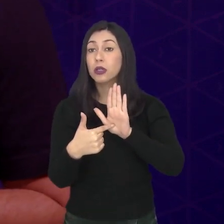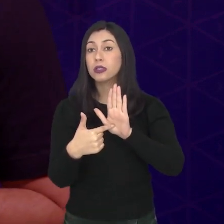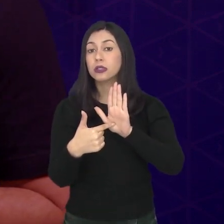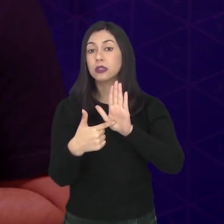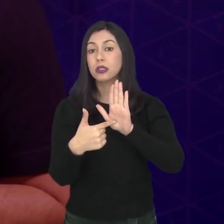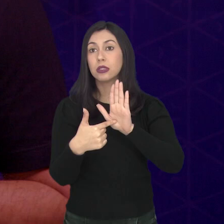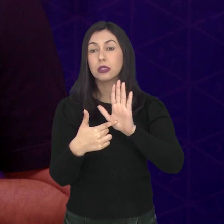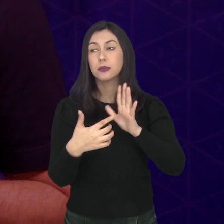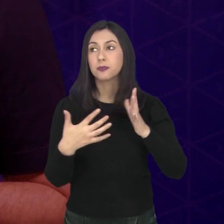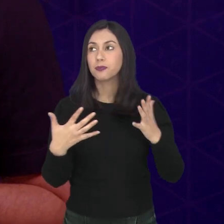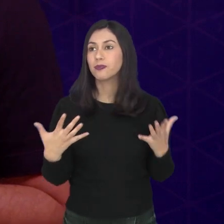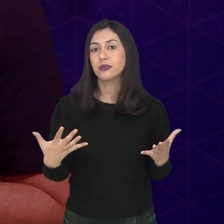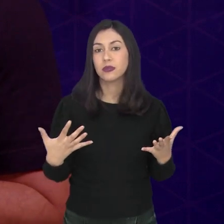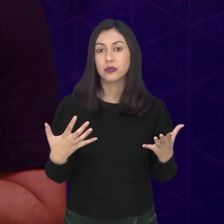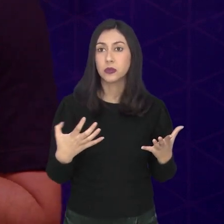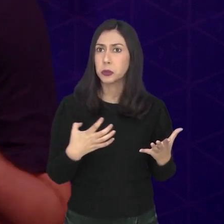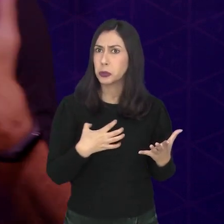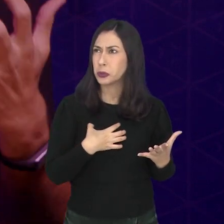de uma maneira